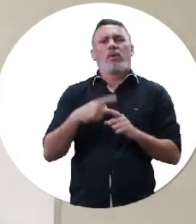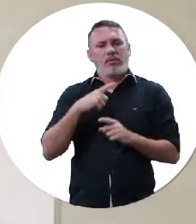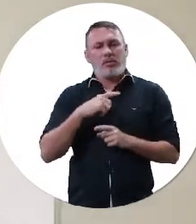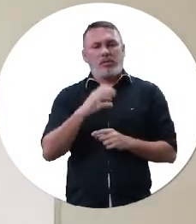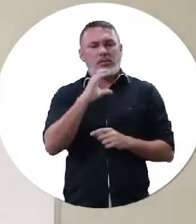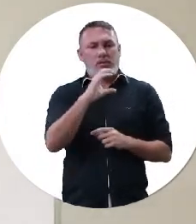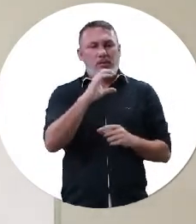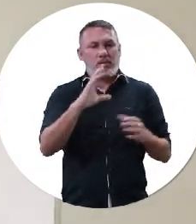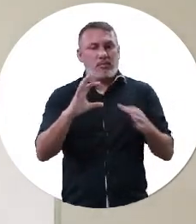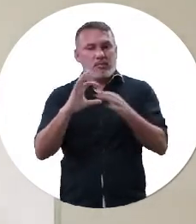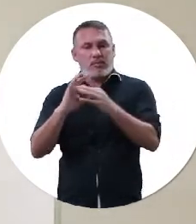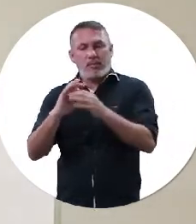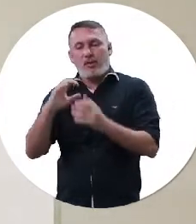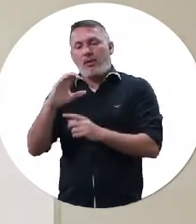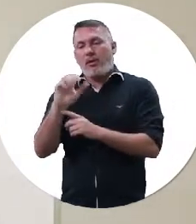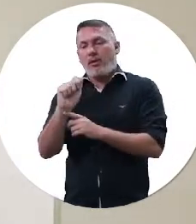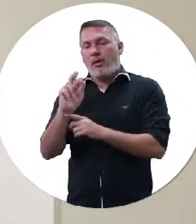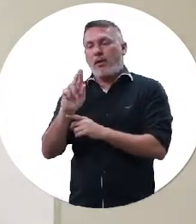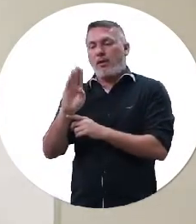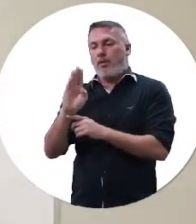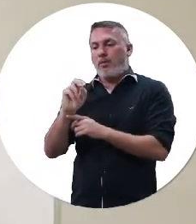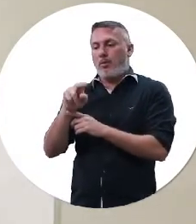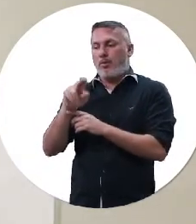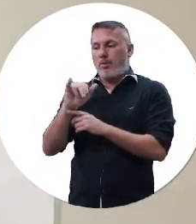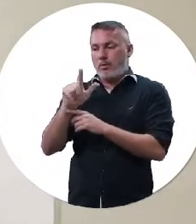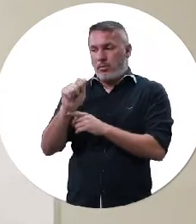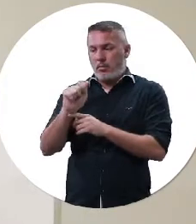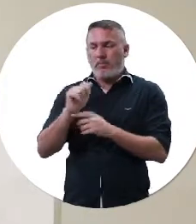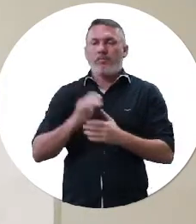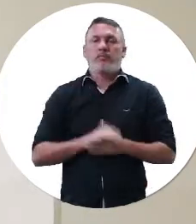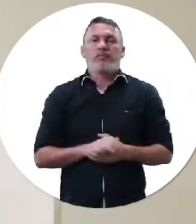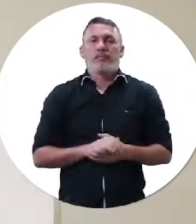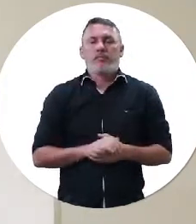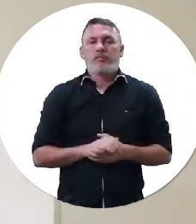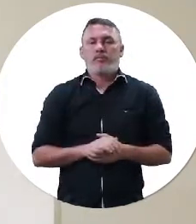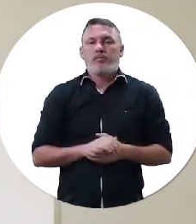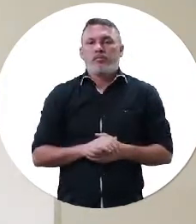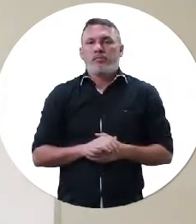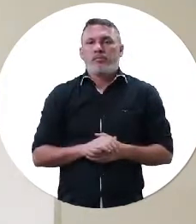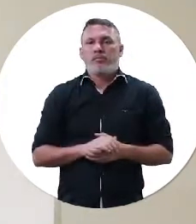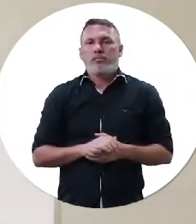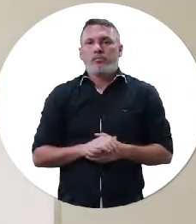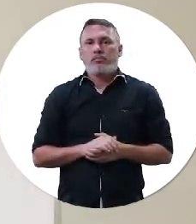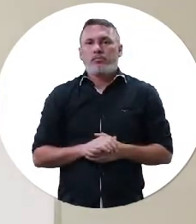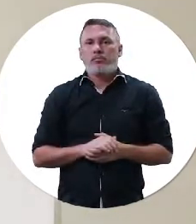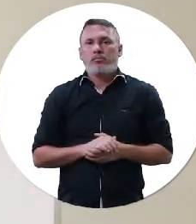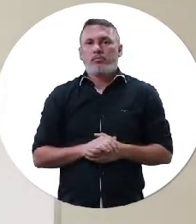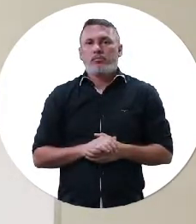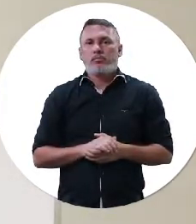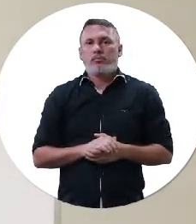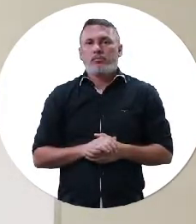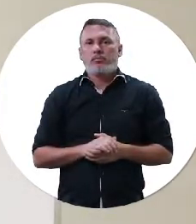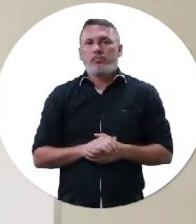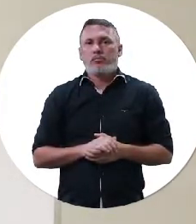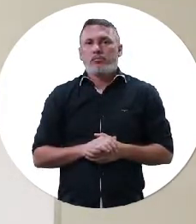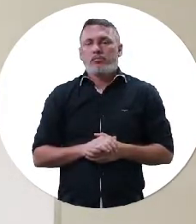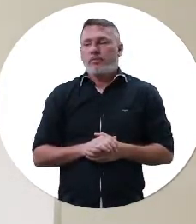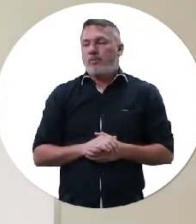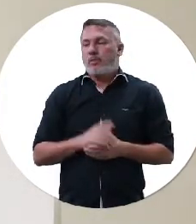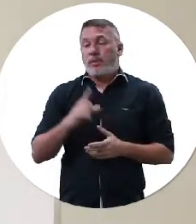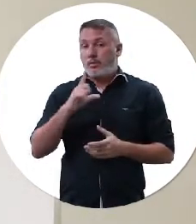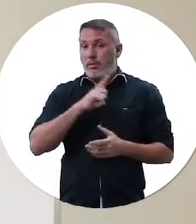e nessa carbonila eu tenho nitrogênio associado. Antes de entrar para a amida propriamente